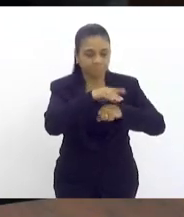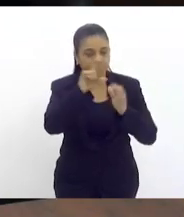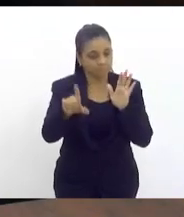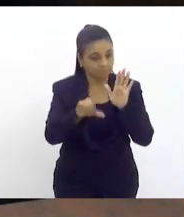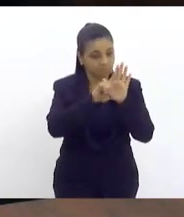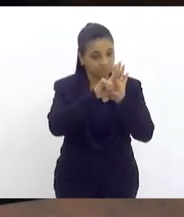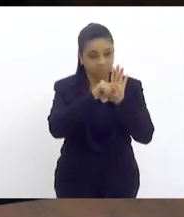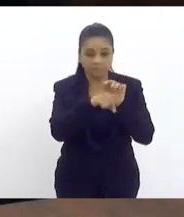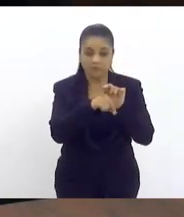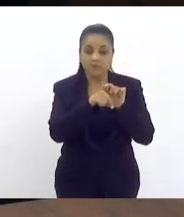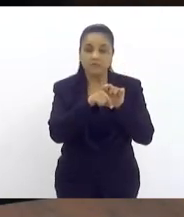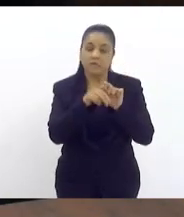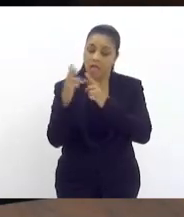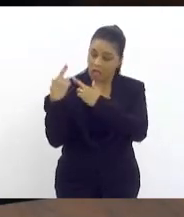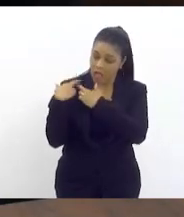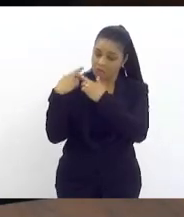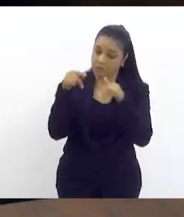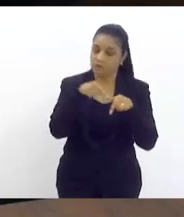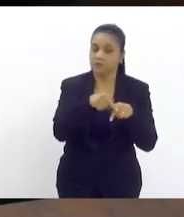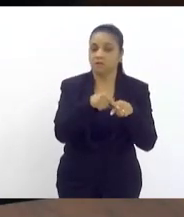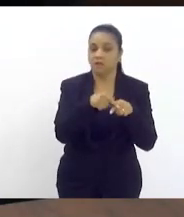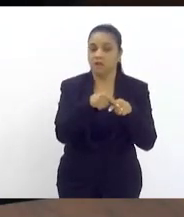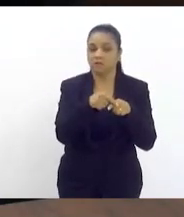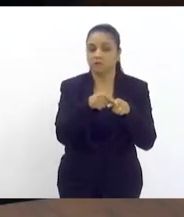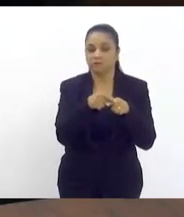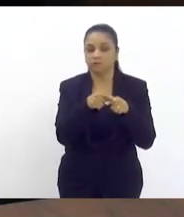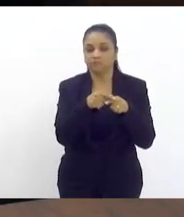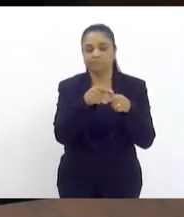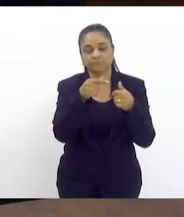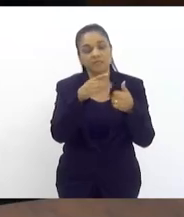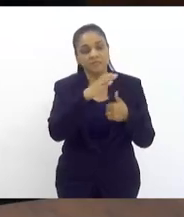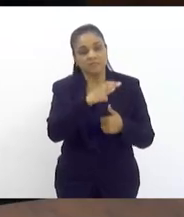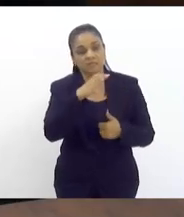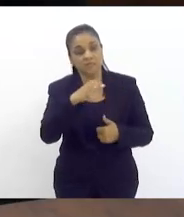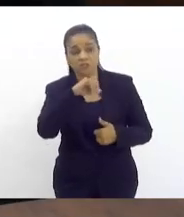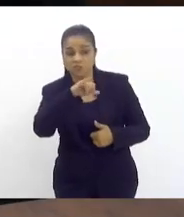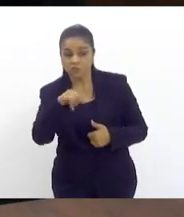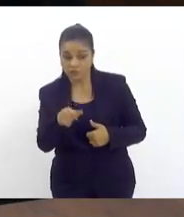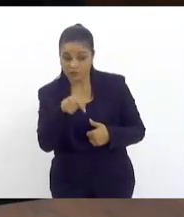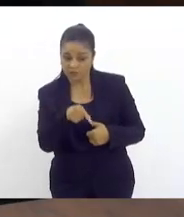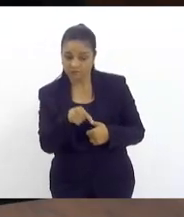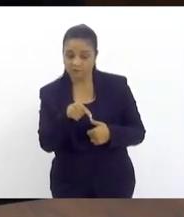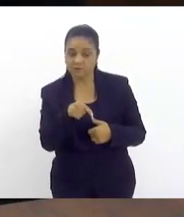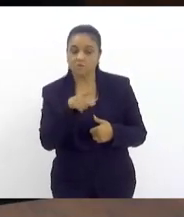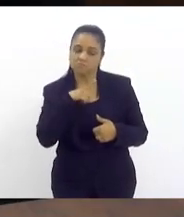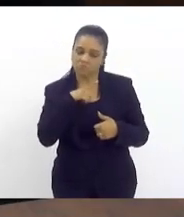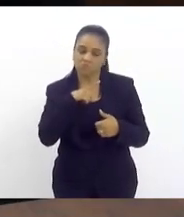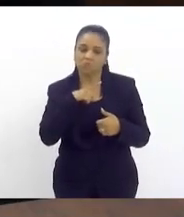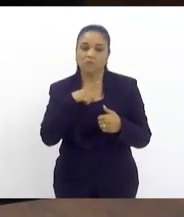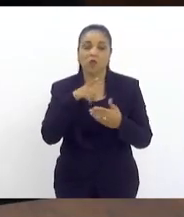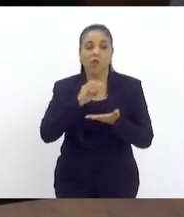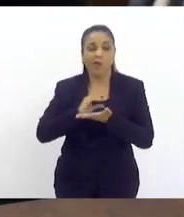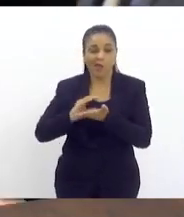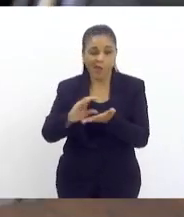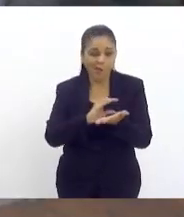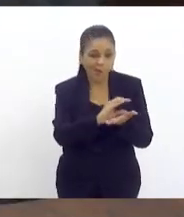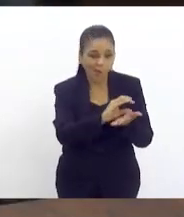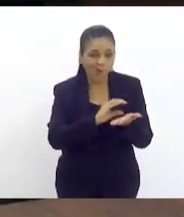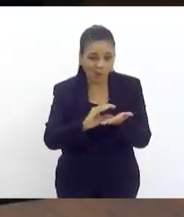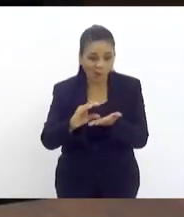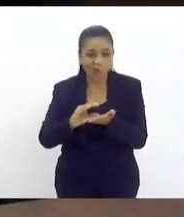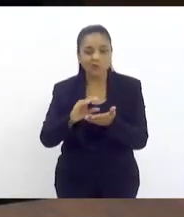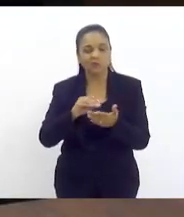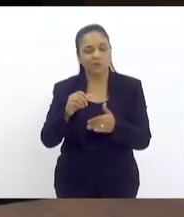esse tipo de filtro. O plenário da casa, é claro que ele pode ser objeto de recurso de determinado parlamentar com